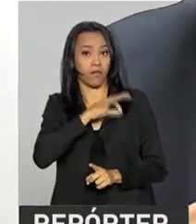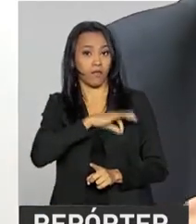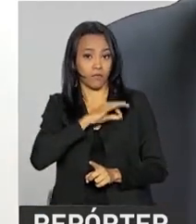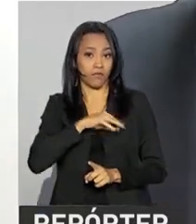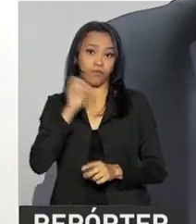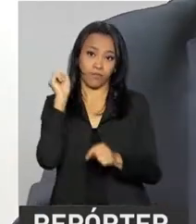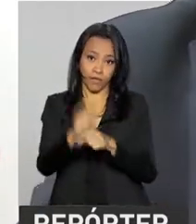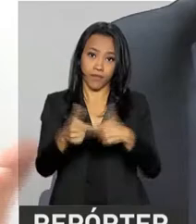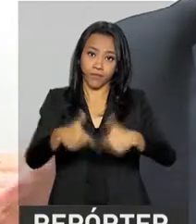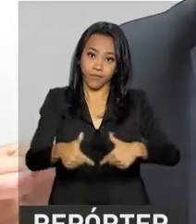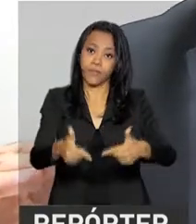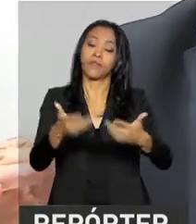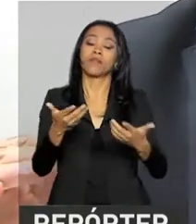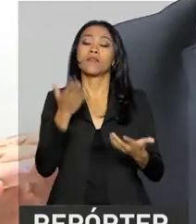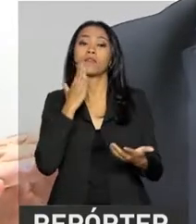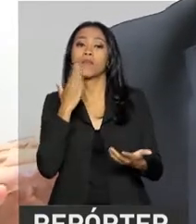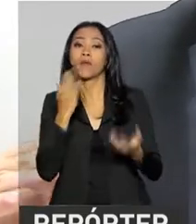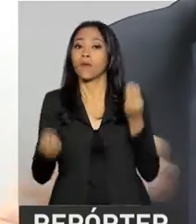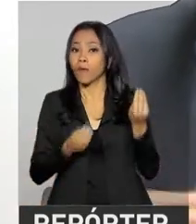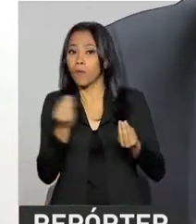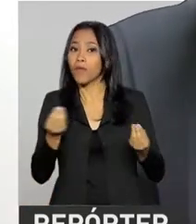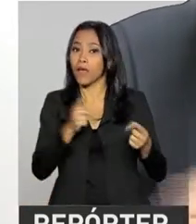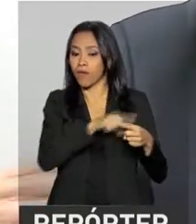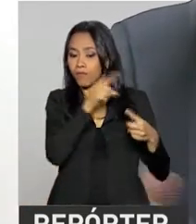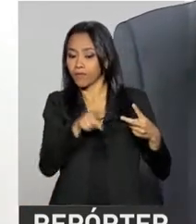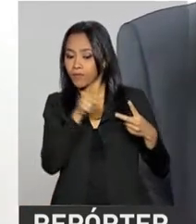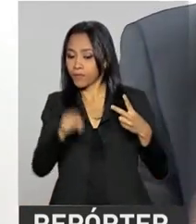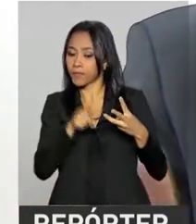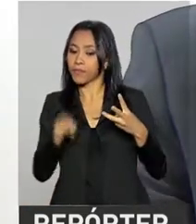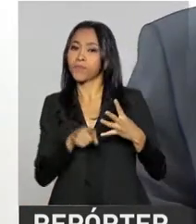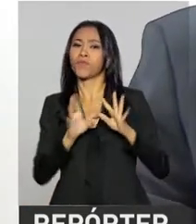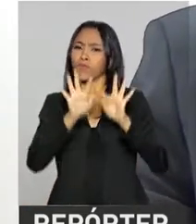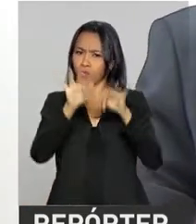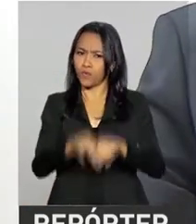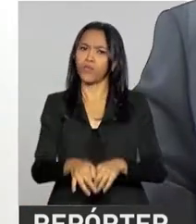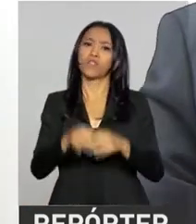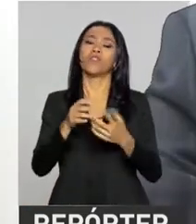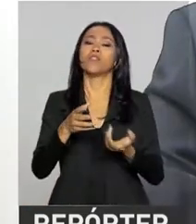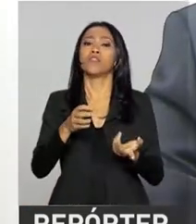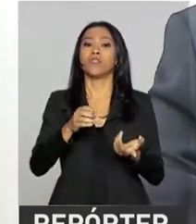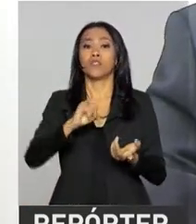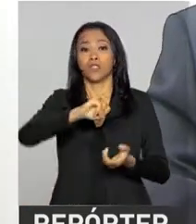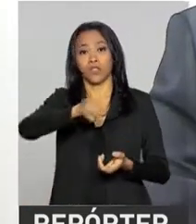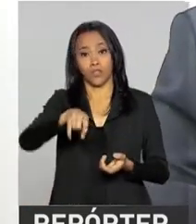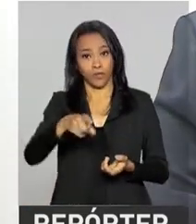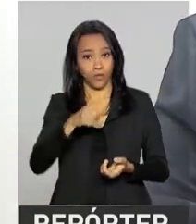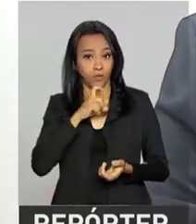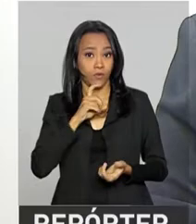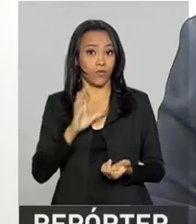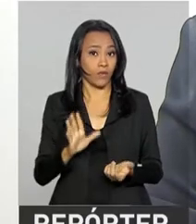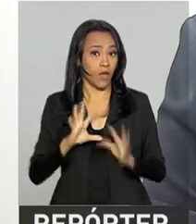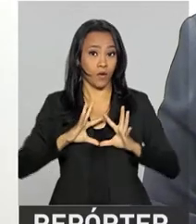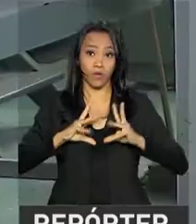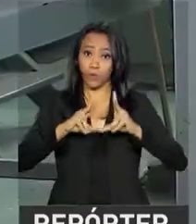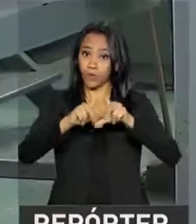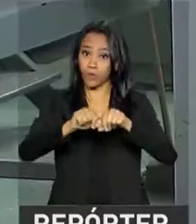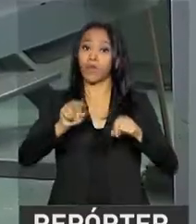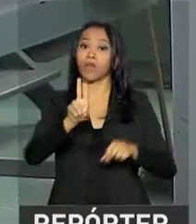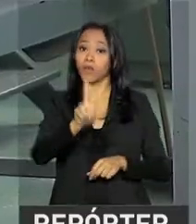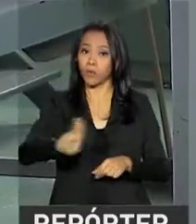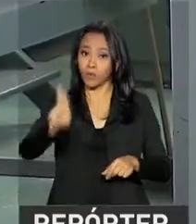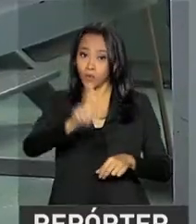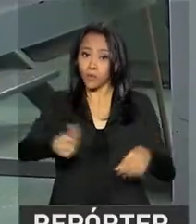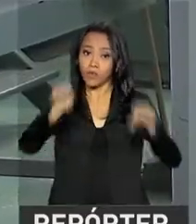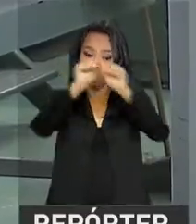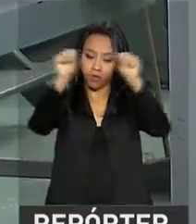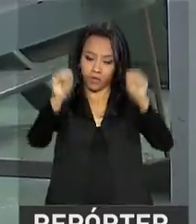social e aí quando se completa o ciclo né no final de julho a gente já dispensa gefip o processo passa a ser todo ele pelo social até